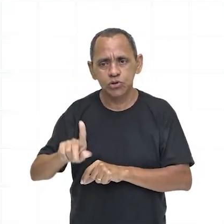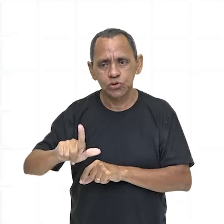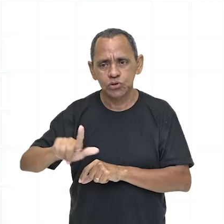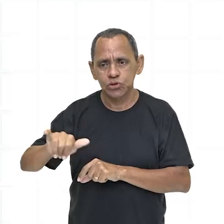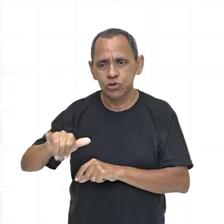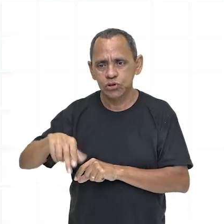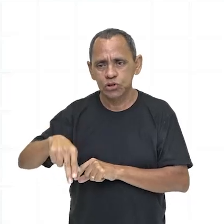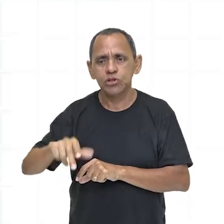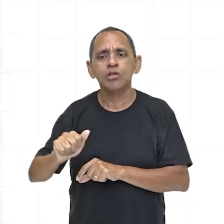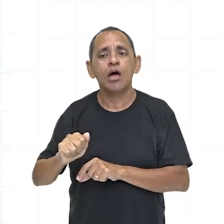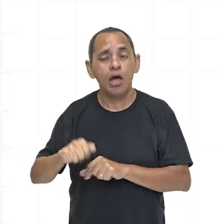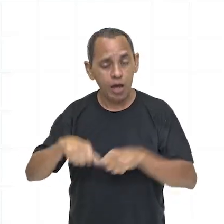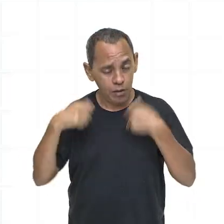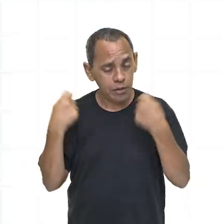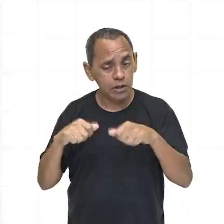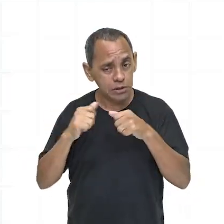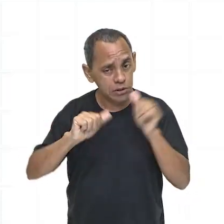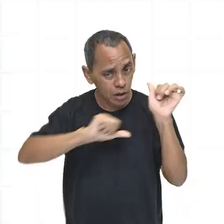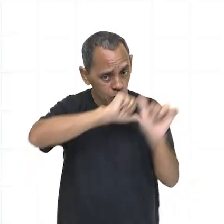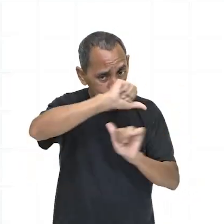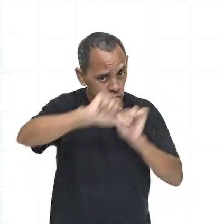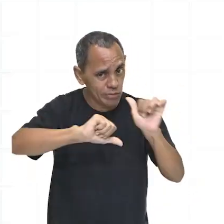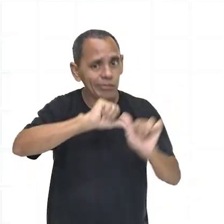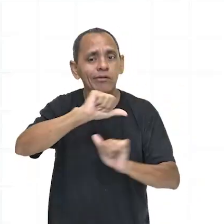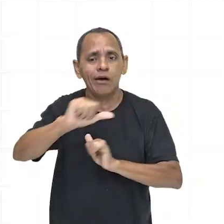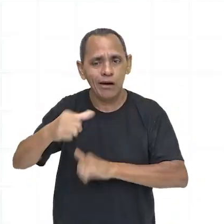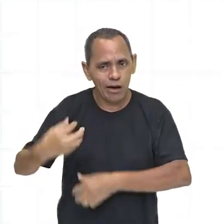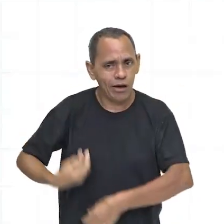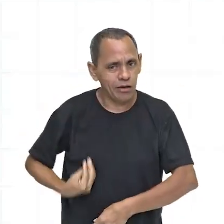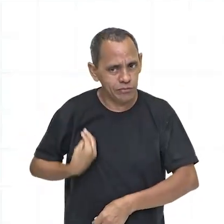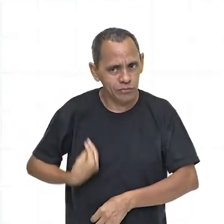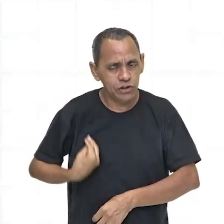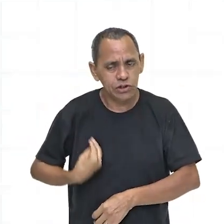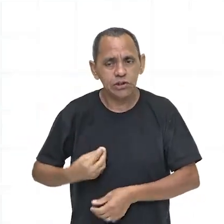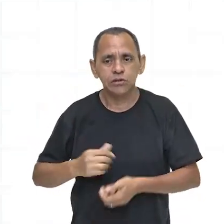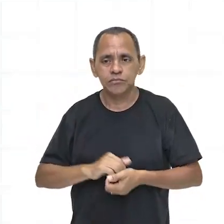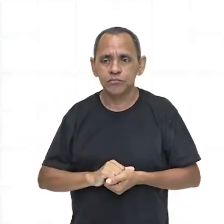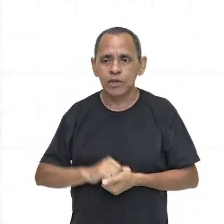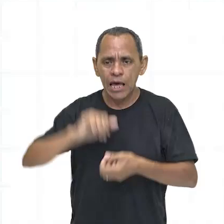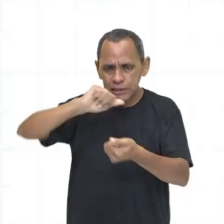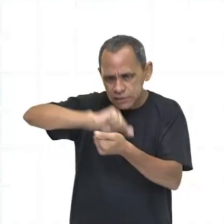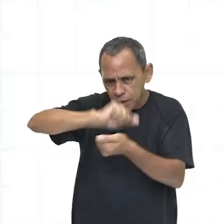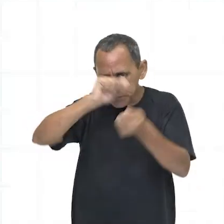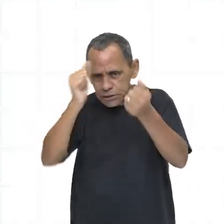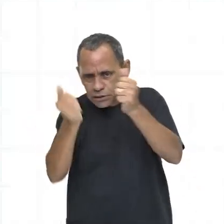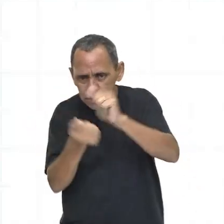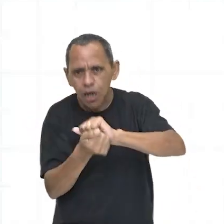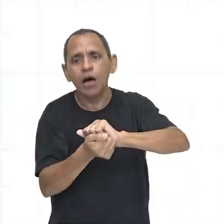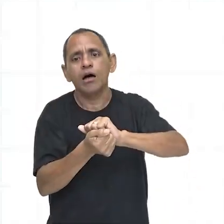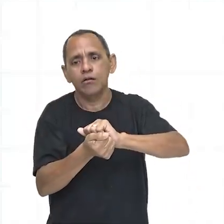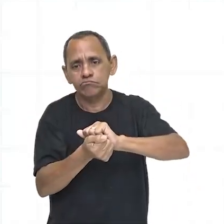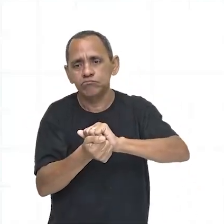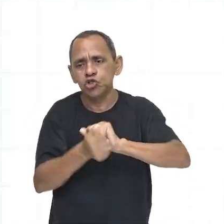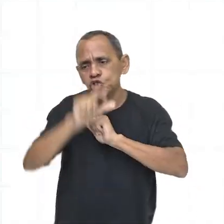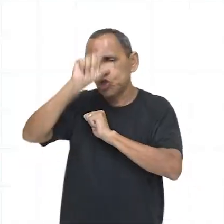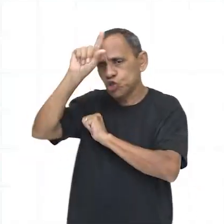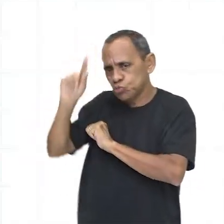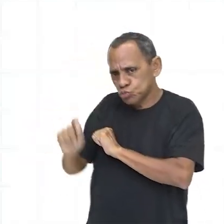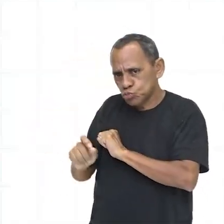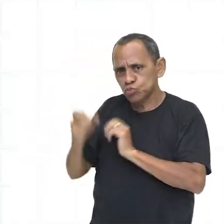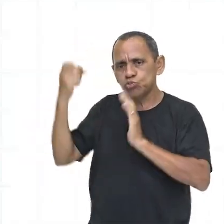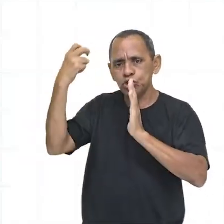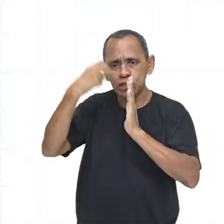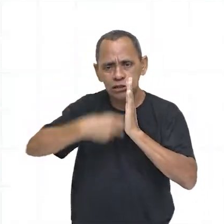alterar o estilo de vida dela para poder diminuir essa taxa de açúcar no sangue dela, que pode gerar muitos